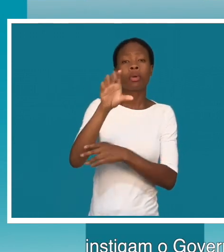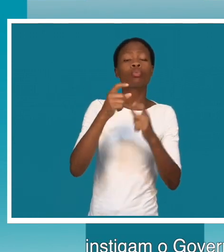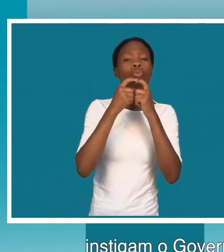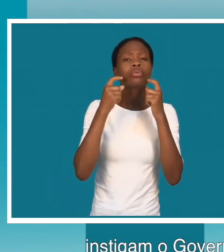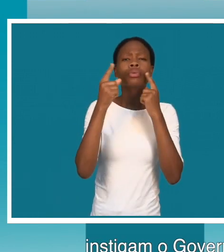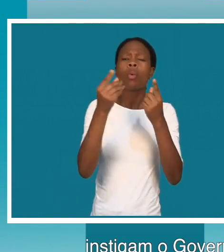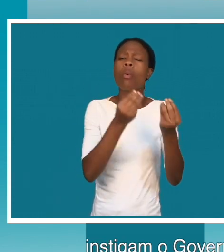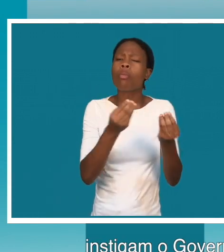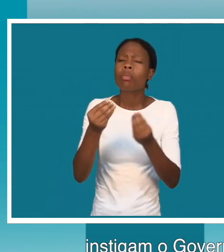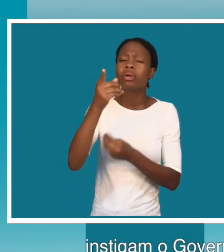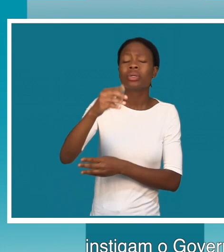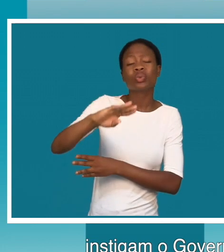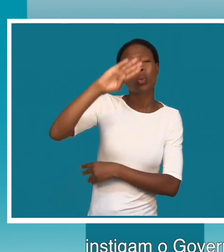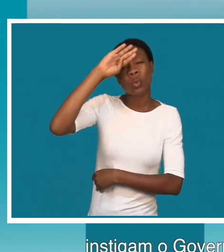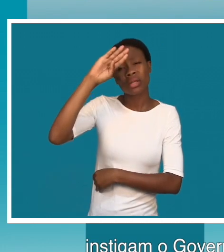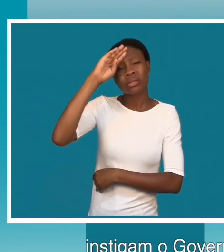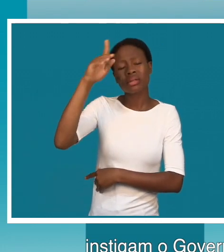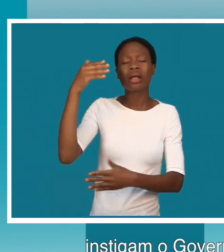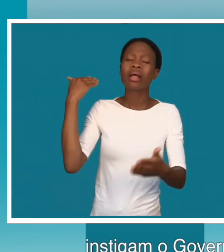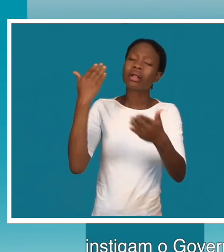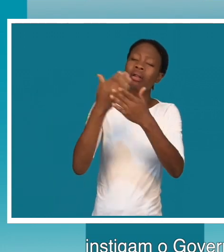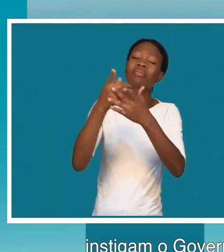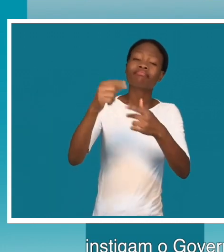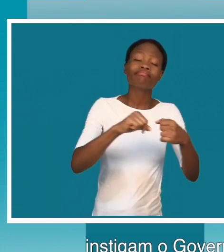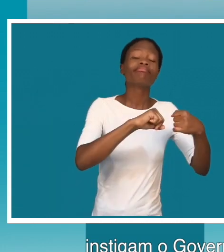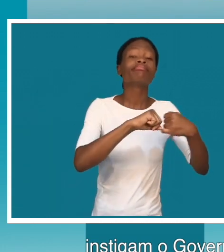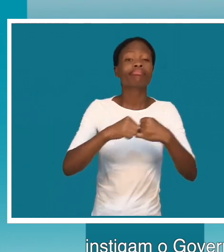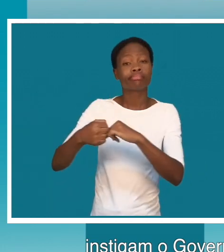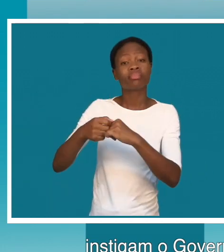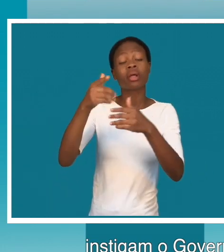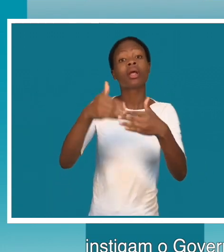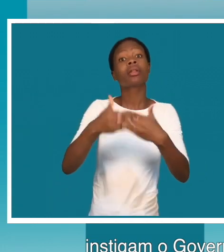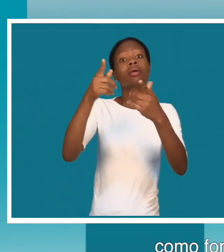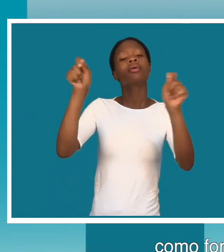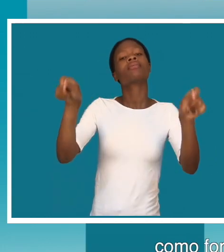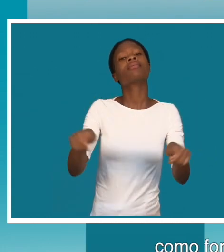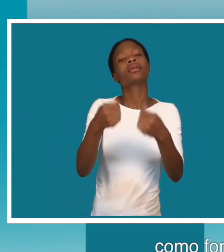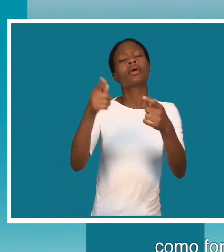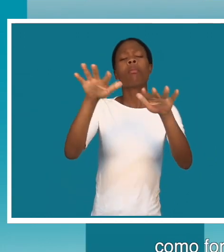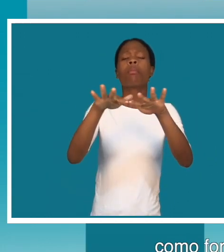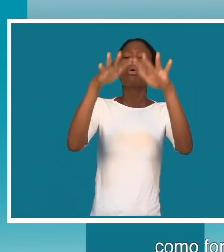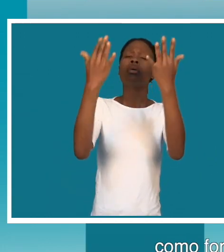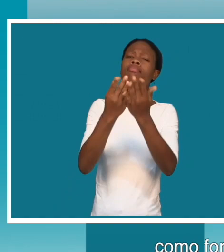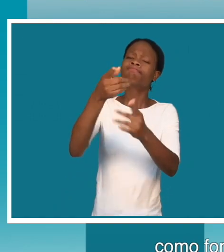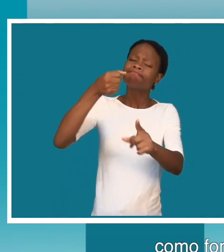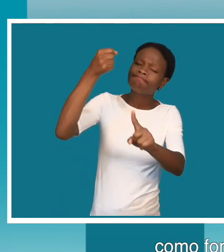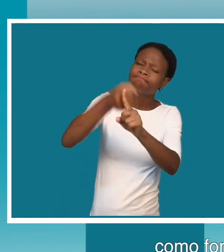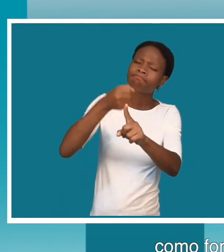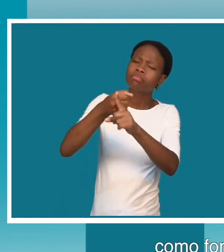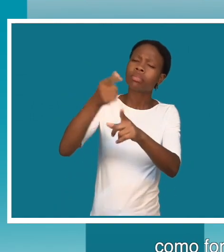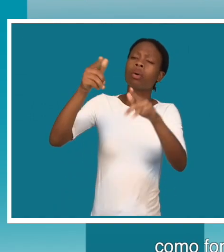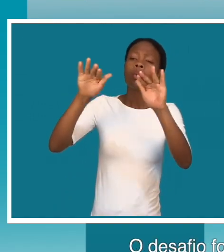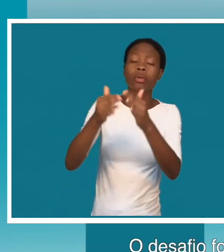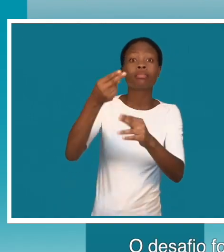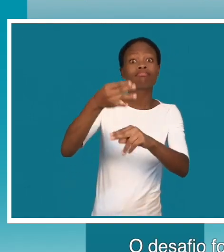acesso à informação sobre o HIV para pessoas com deficiência no país como forma de mitigação desta